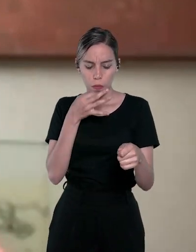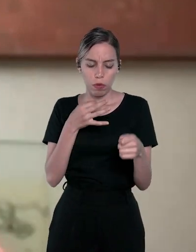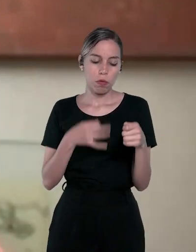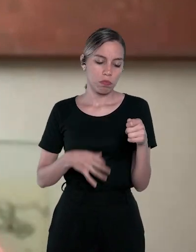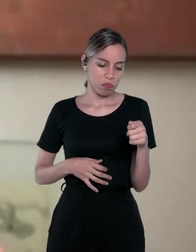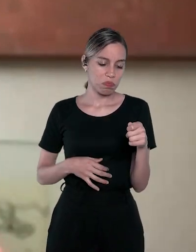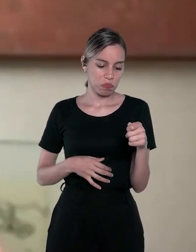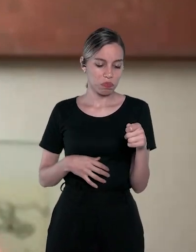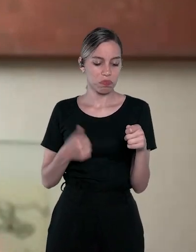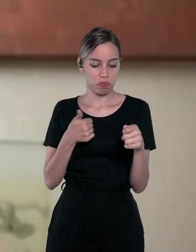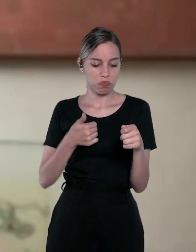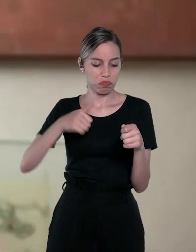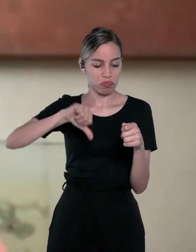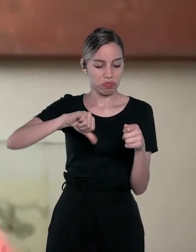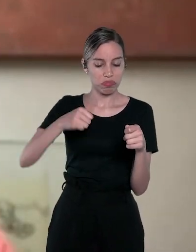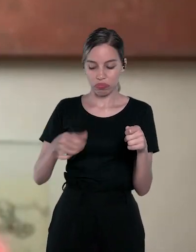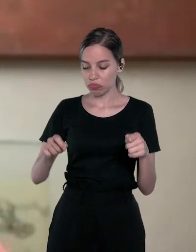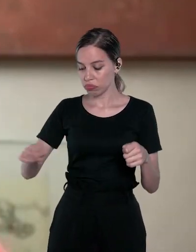escolhia